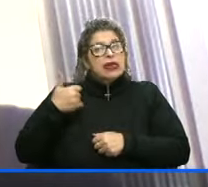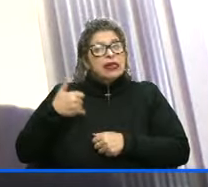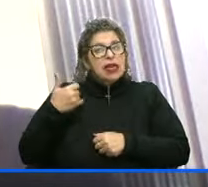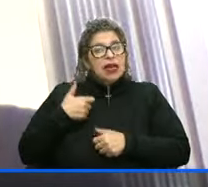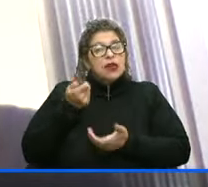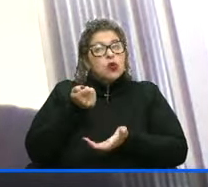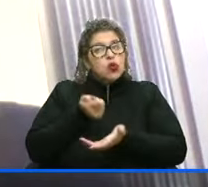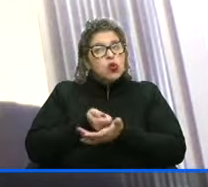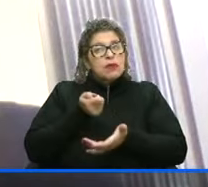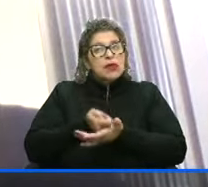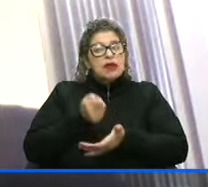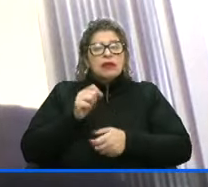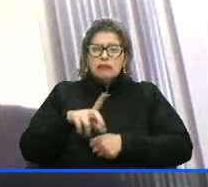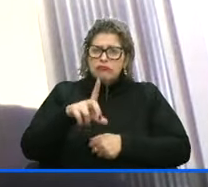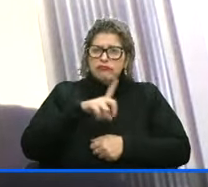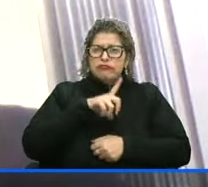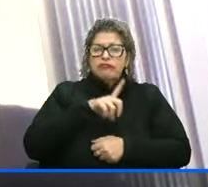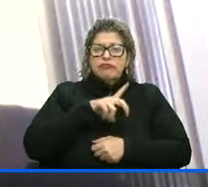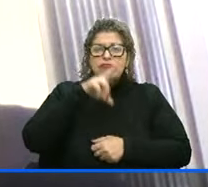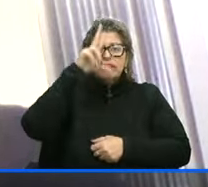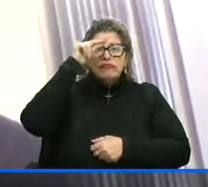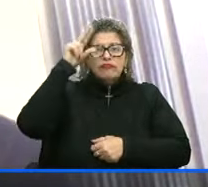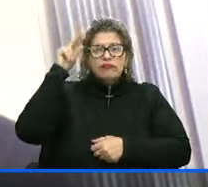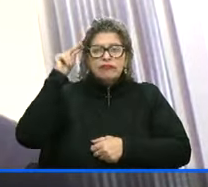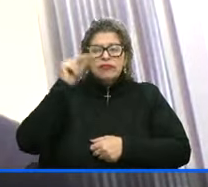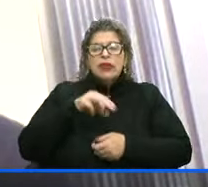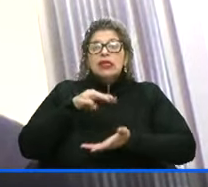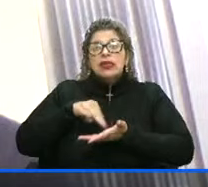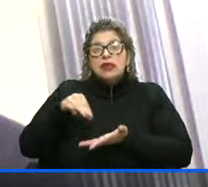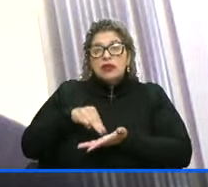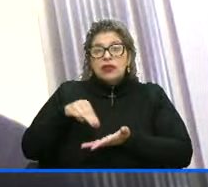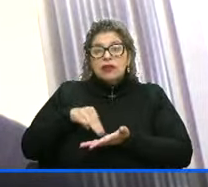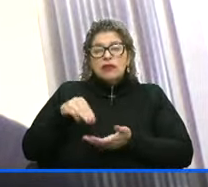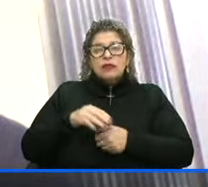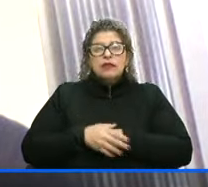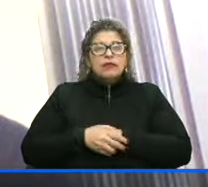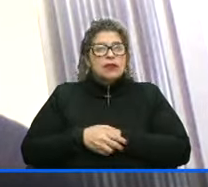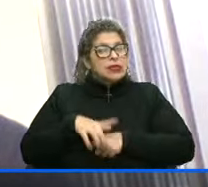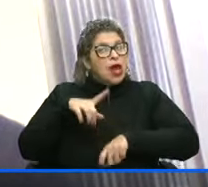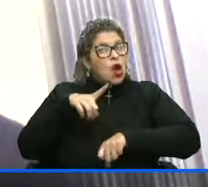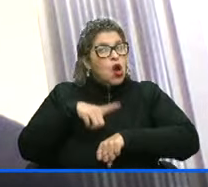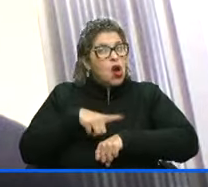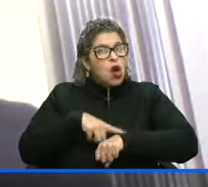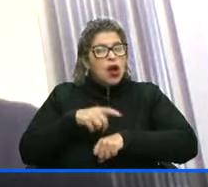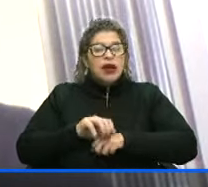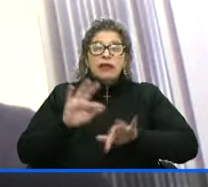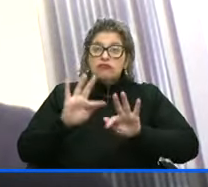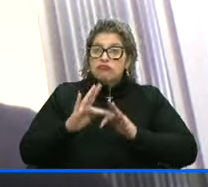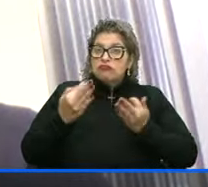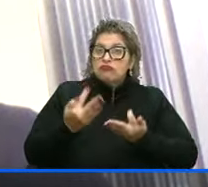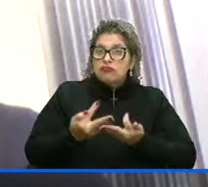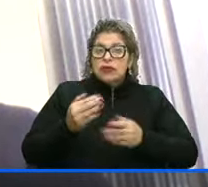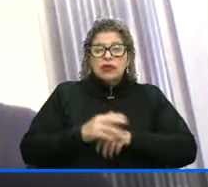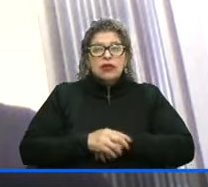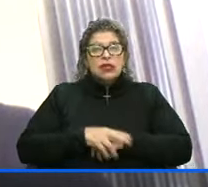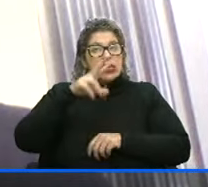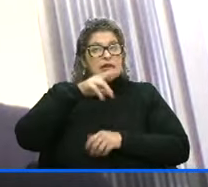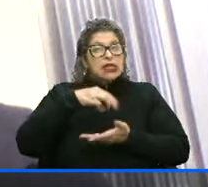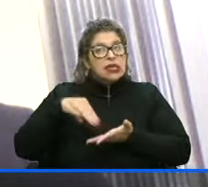obrigatória, a gente tem na secretaria. A gente oferta na hora, a família vem aqui e no